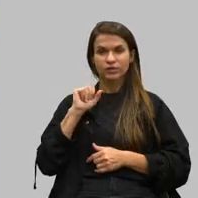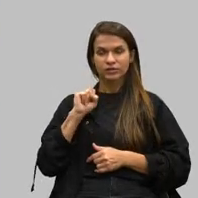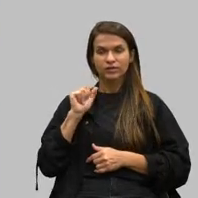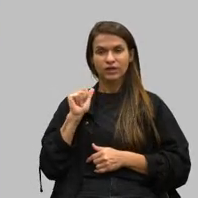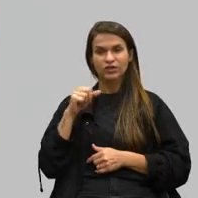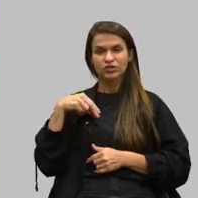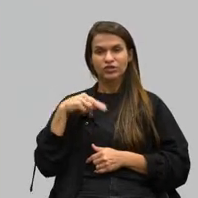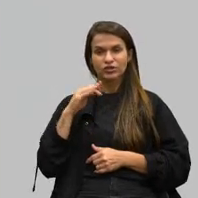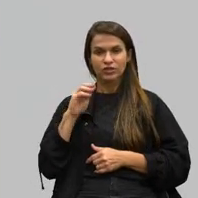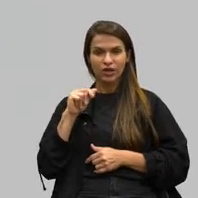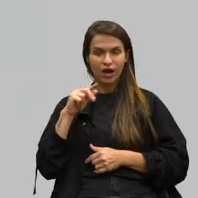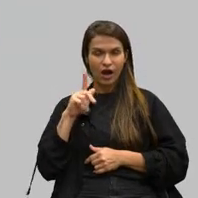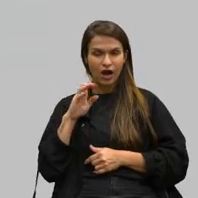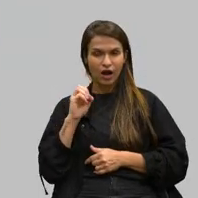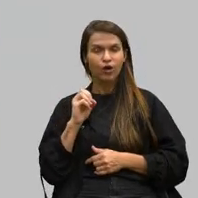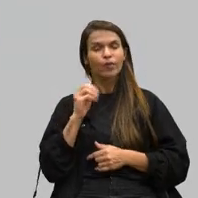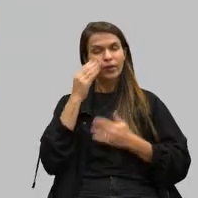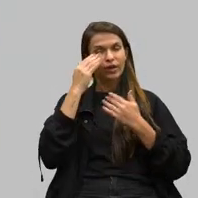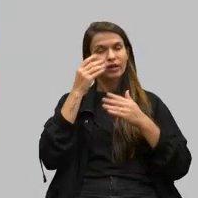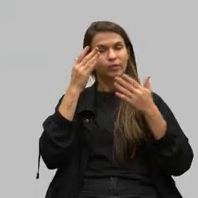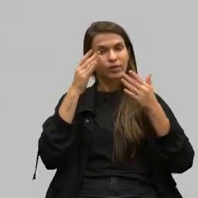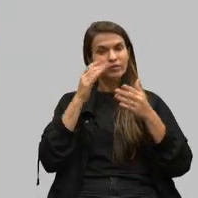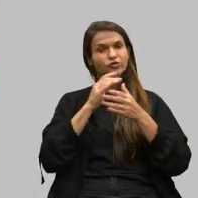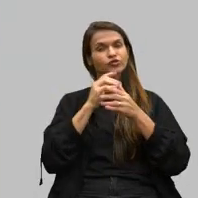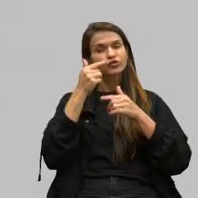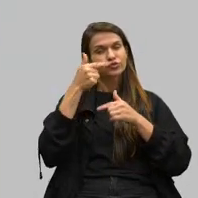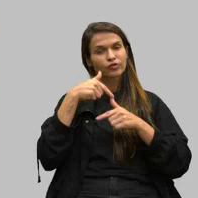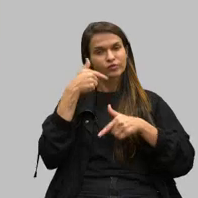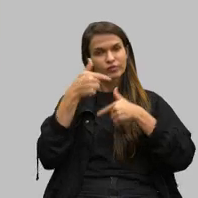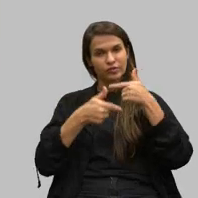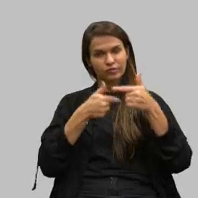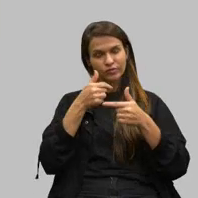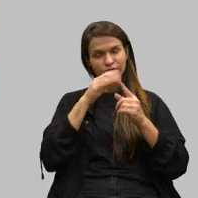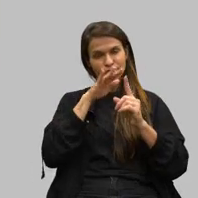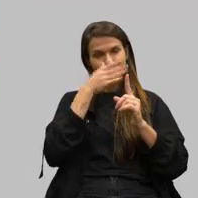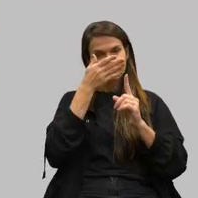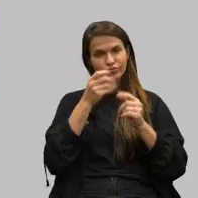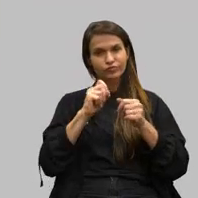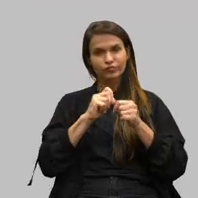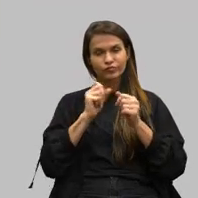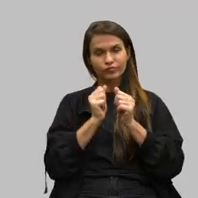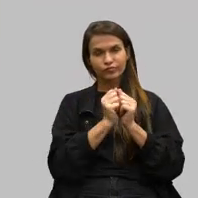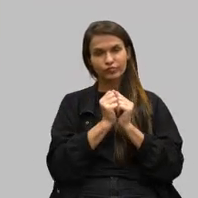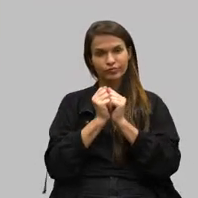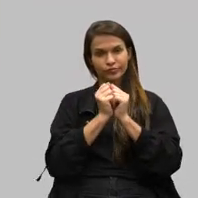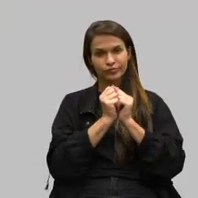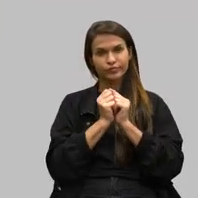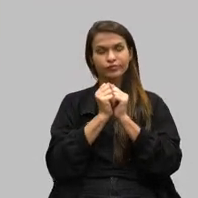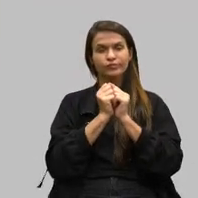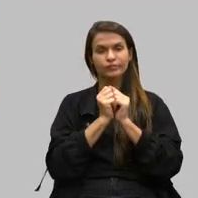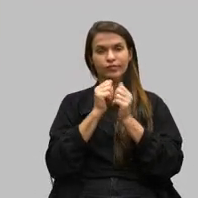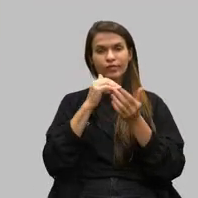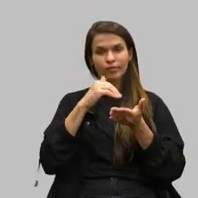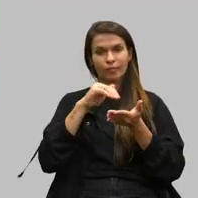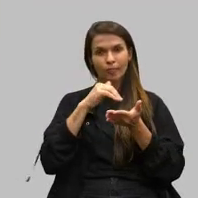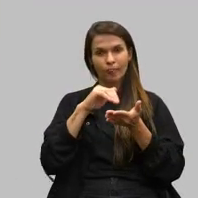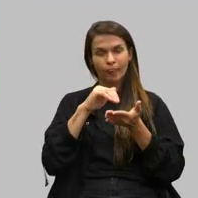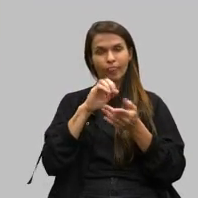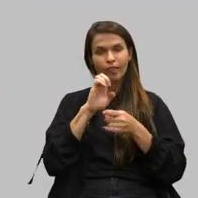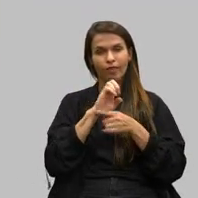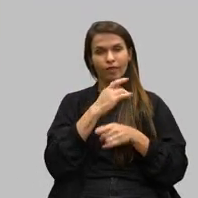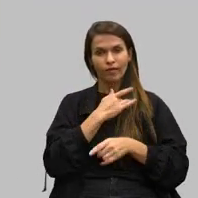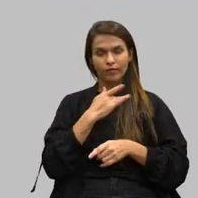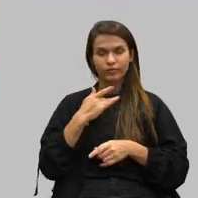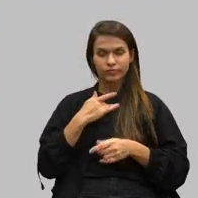muito obrigado e parabenizo mais uma vez o trabalho que a Exª faz junto à Secretaria de Estado da Saúde. Muito